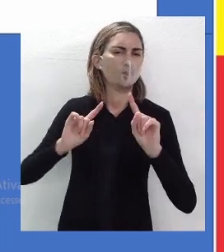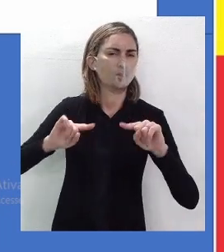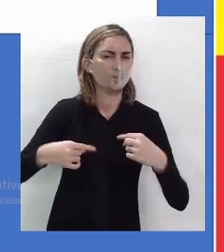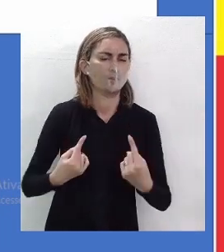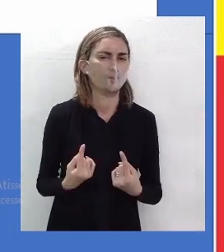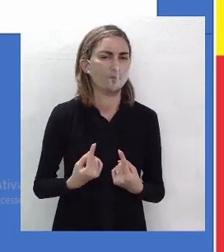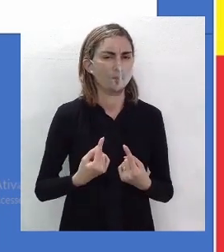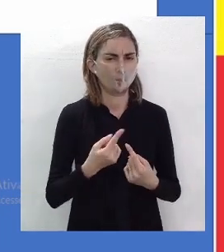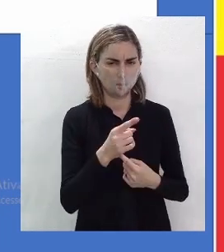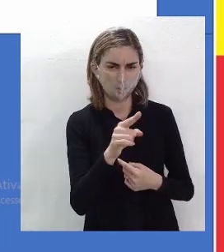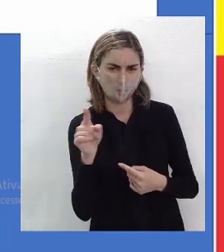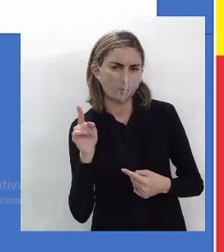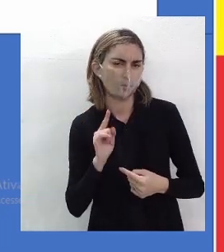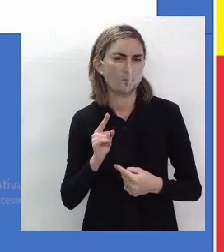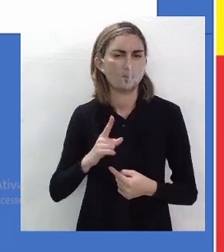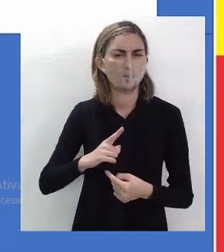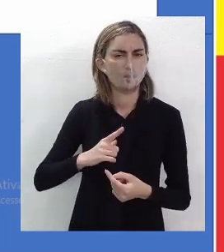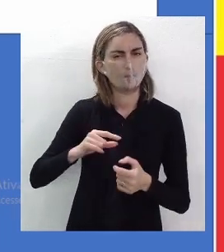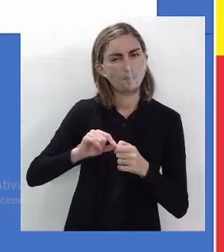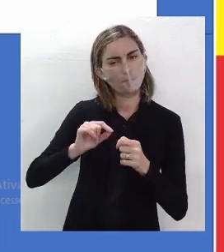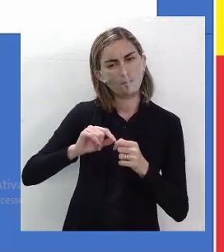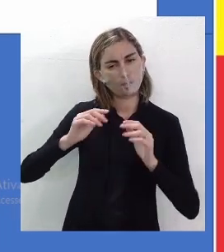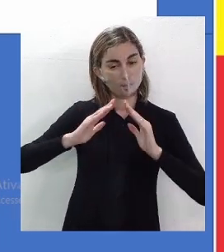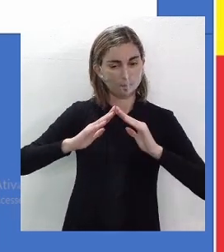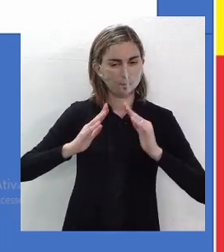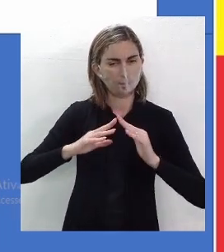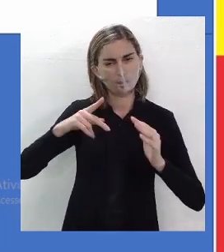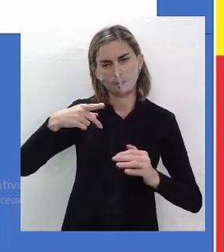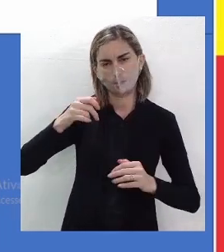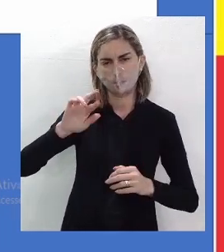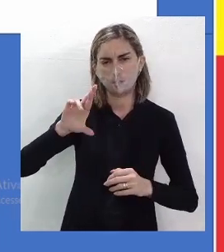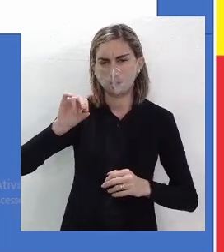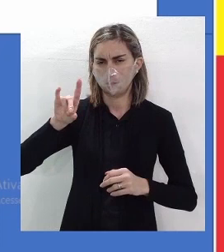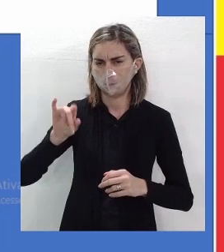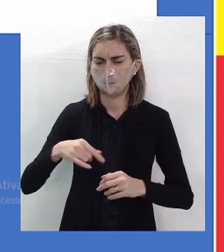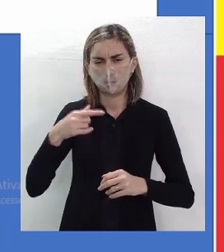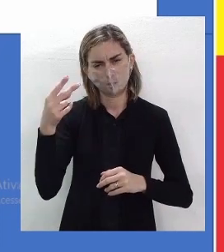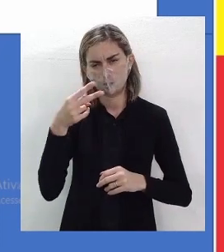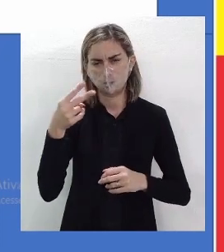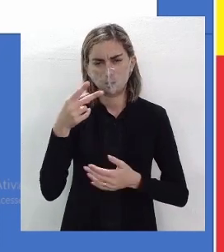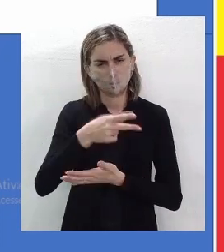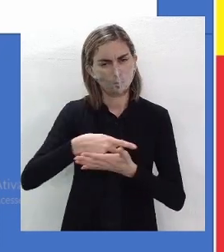desafio. Eu quero que vocês tentem fazer essa paródia em casa. Vamos ler o segundo poema, então vai aparecer para você agora.